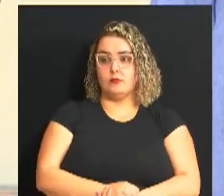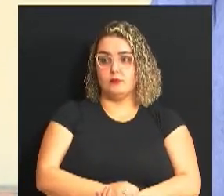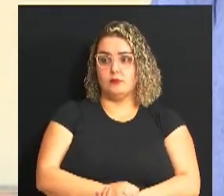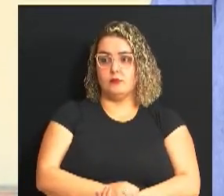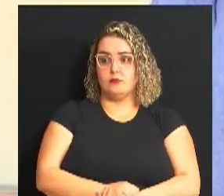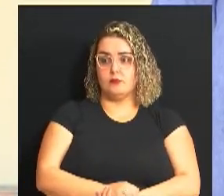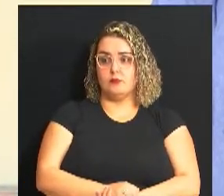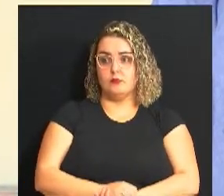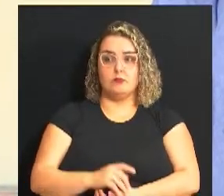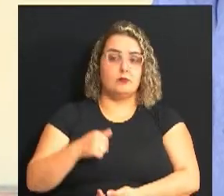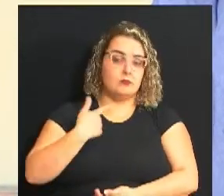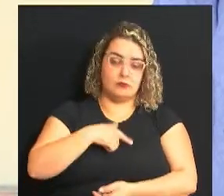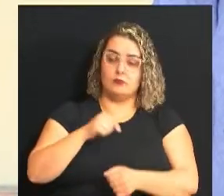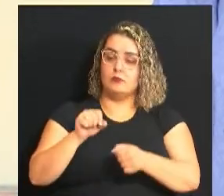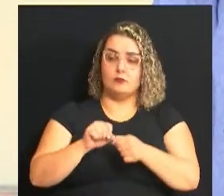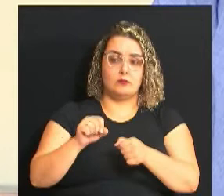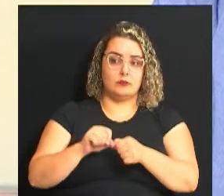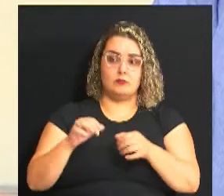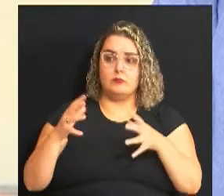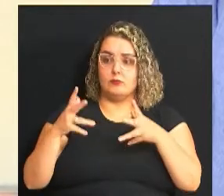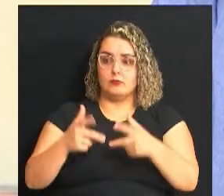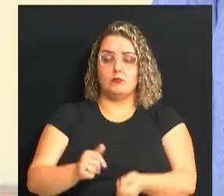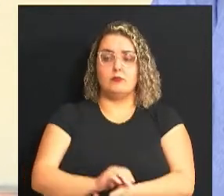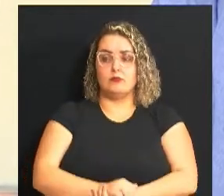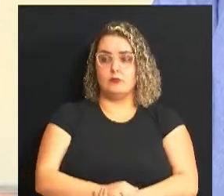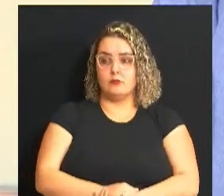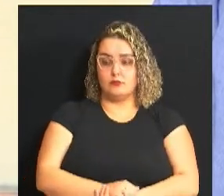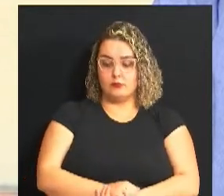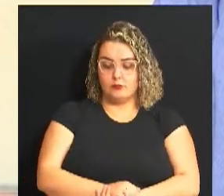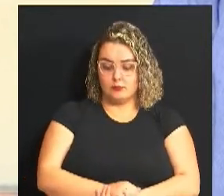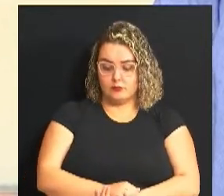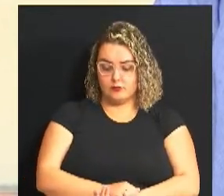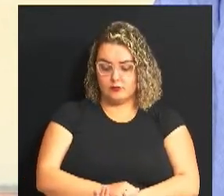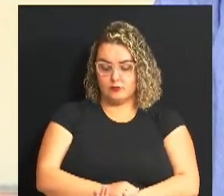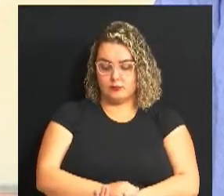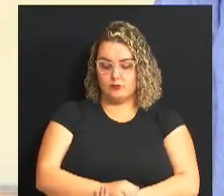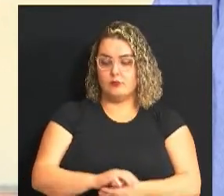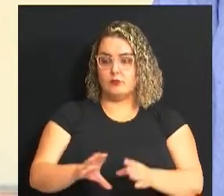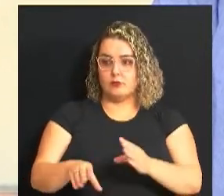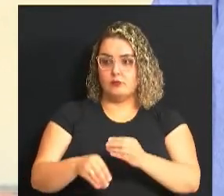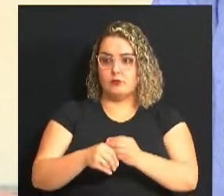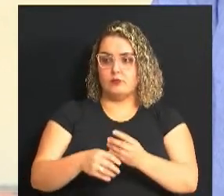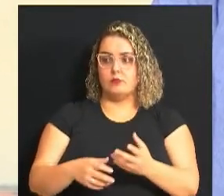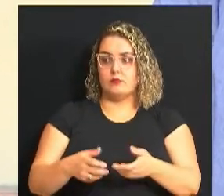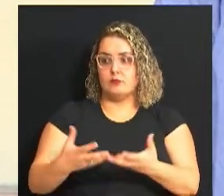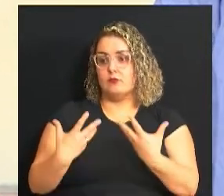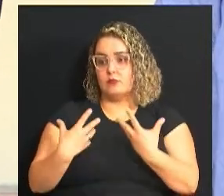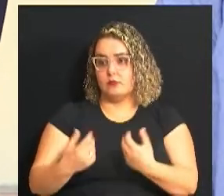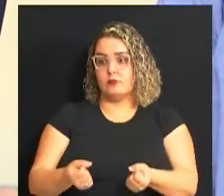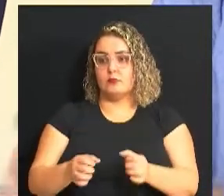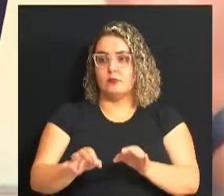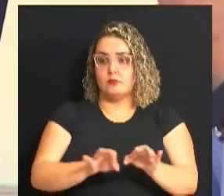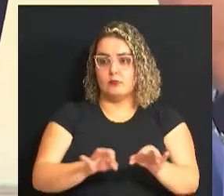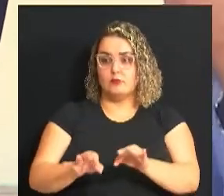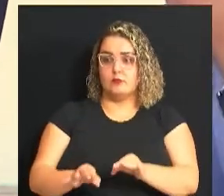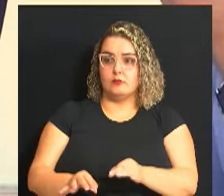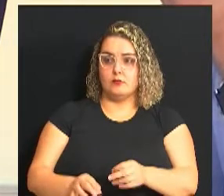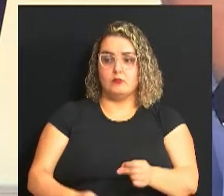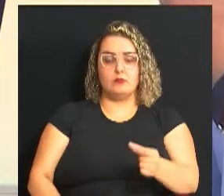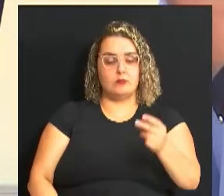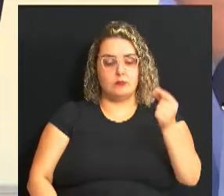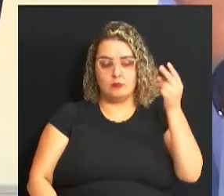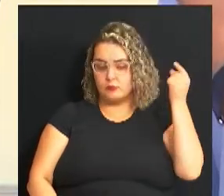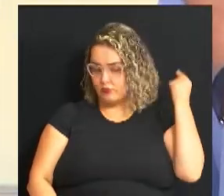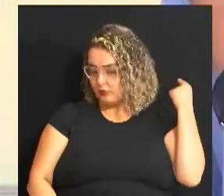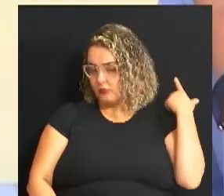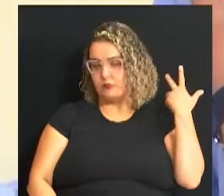tudo faremos para que ela seja implementada e aceita. Tá? O projeto, ele é pioneiro, ele é um